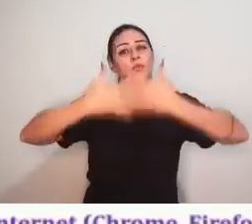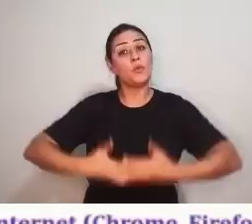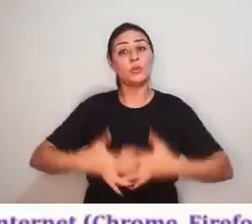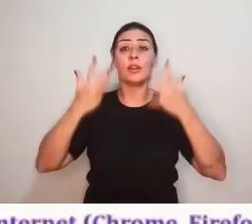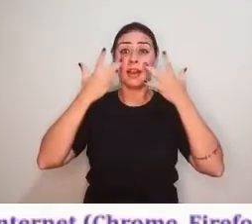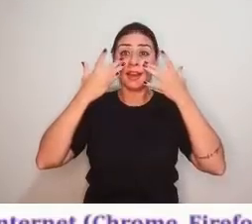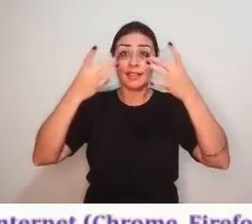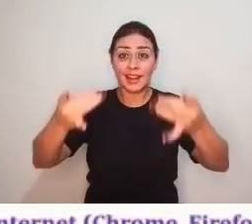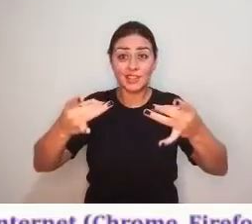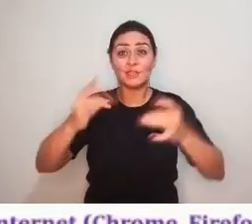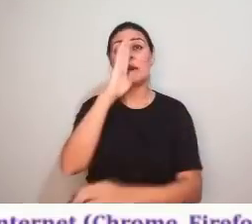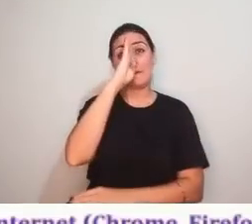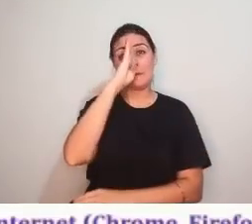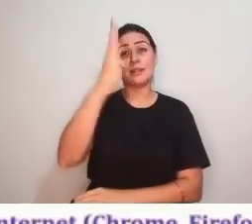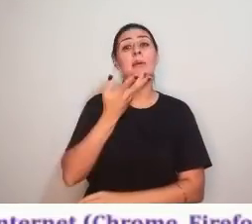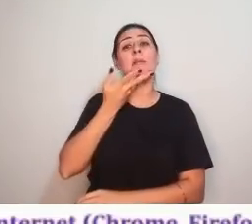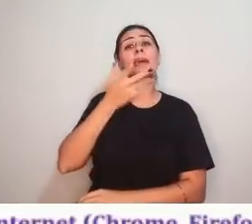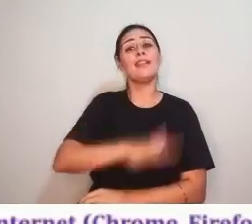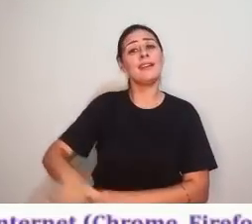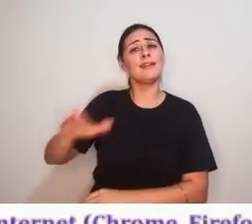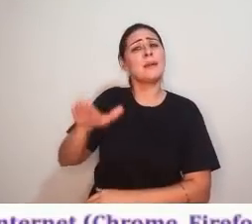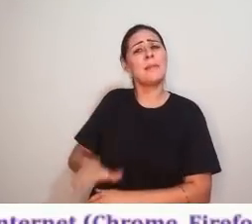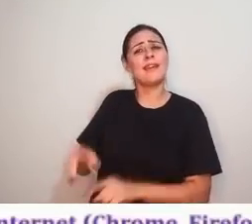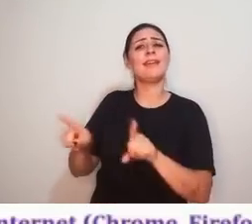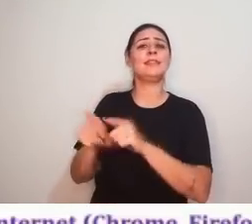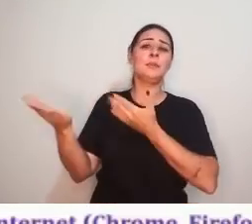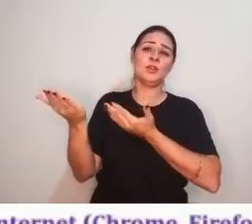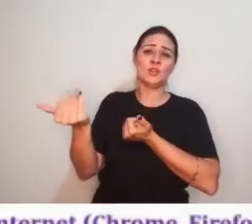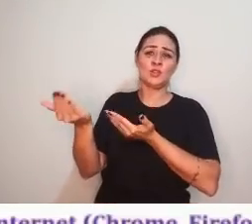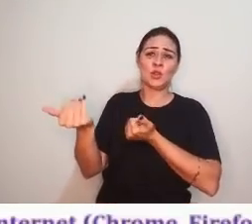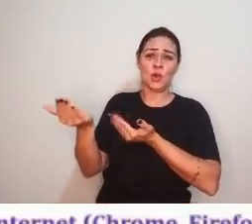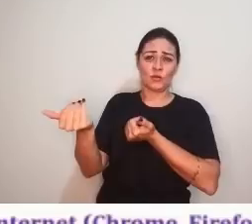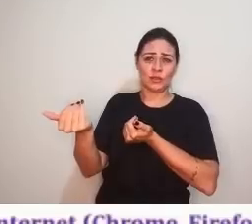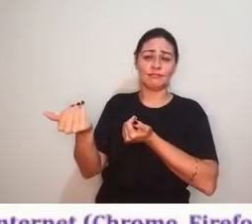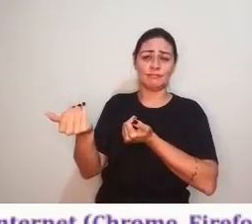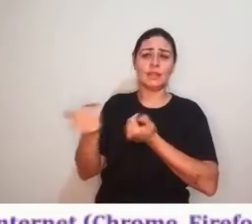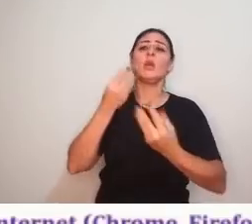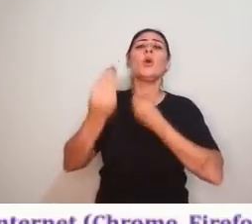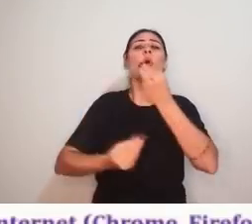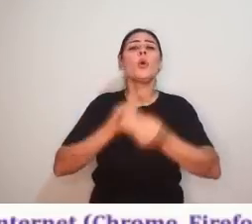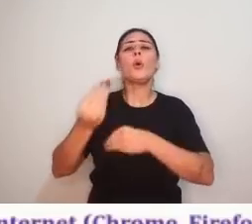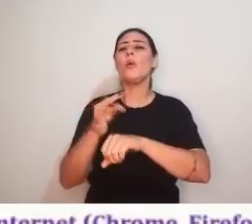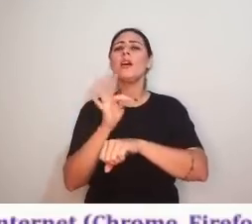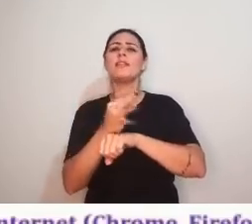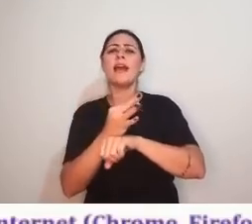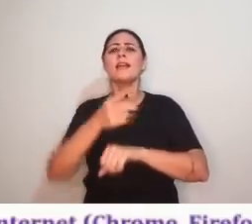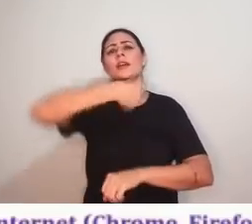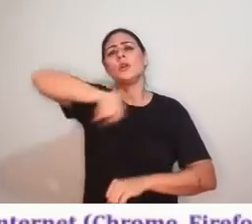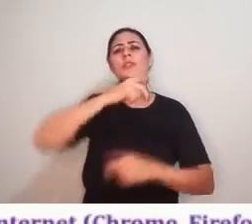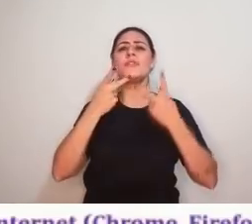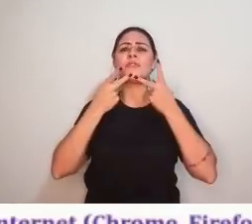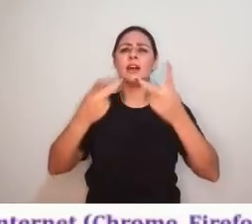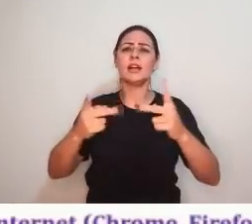estrutura funcional que é muito atrativa, principalmente aos pequenos, aos jovens. E de que técnicas nós estamos